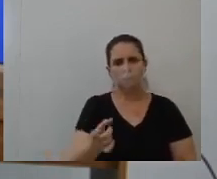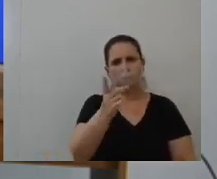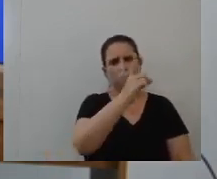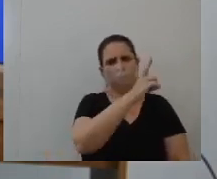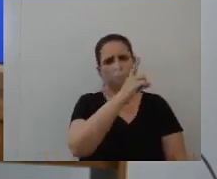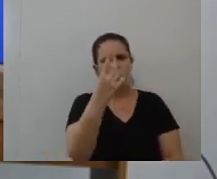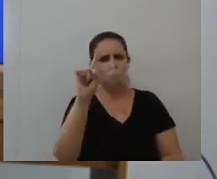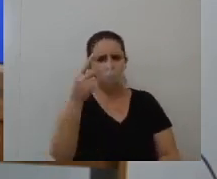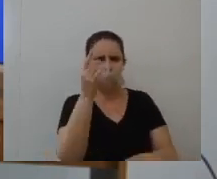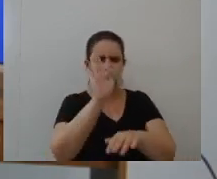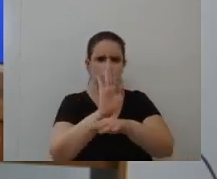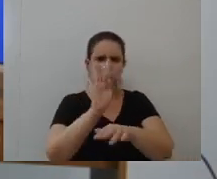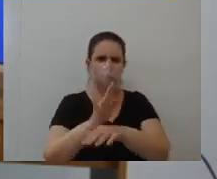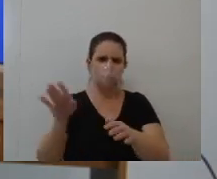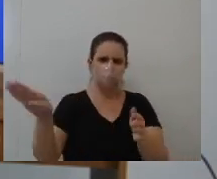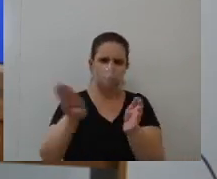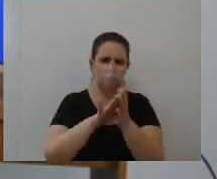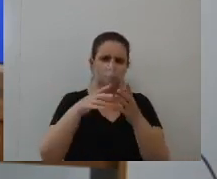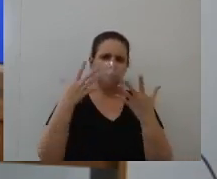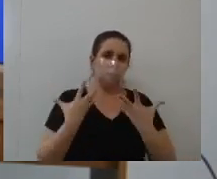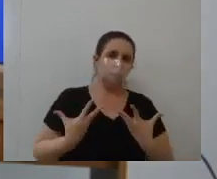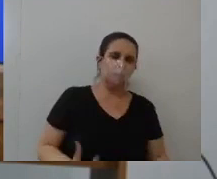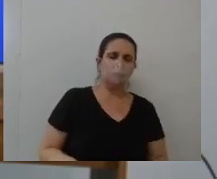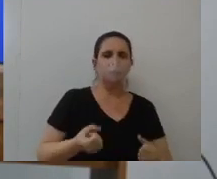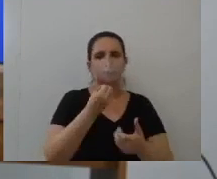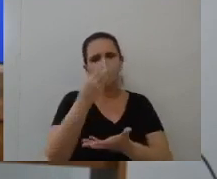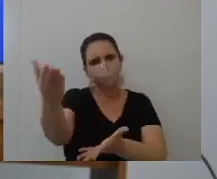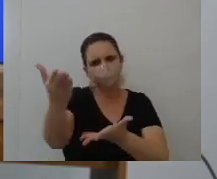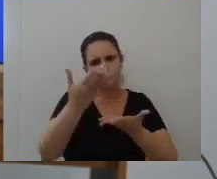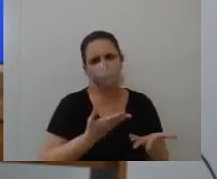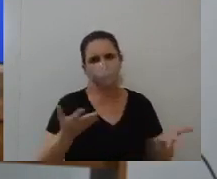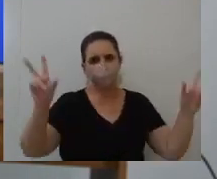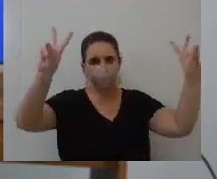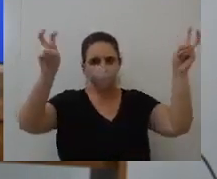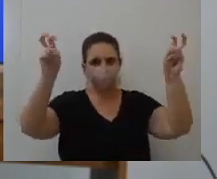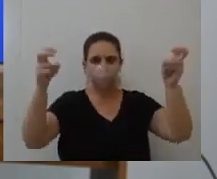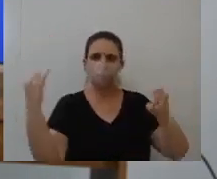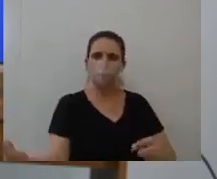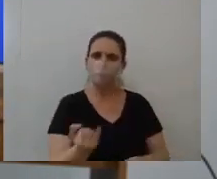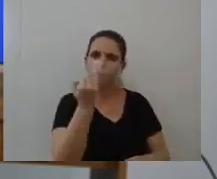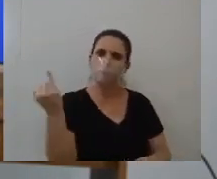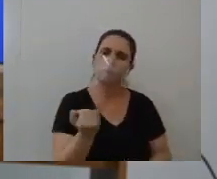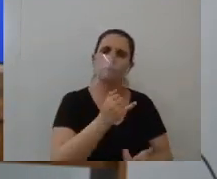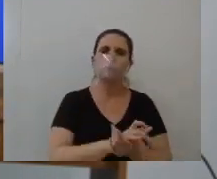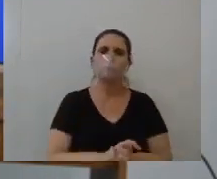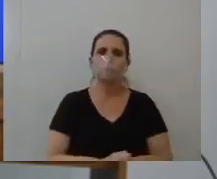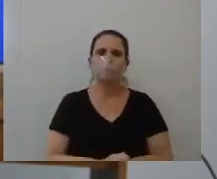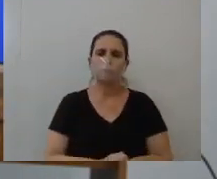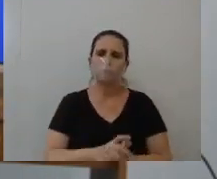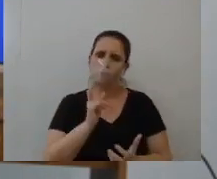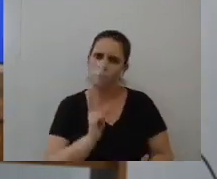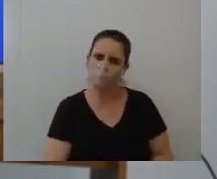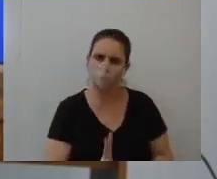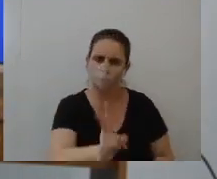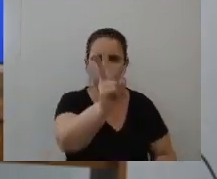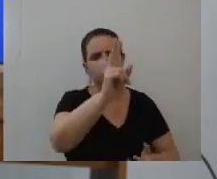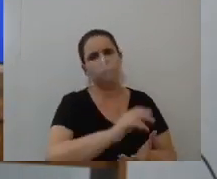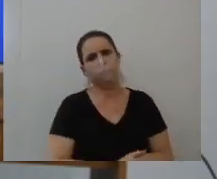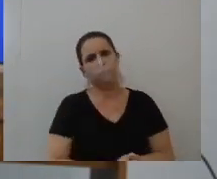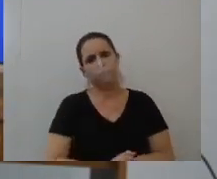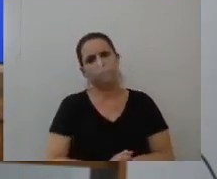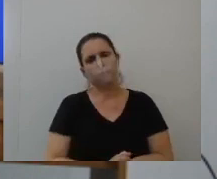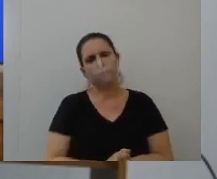tarde. Olha só, sejam muito bem-vindos, a gente vai para um assunto muito importante, que é continuação